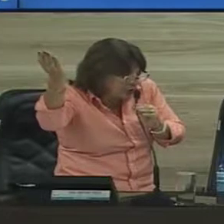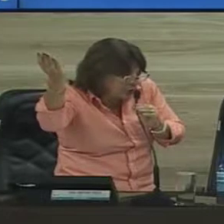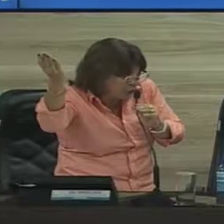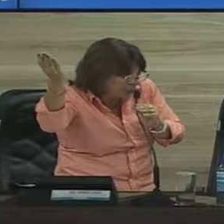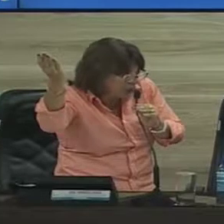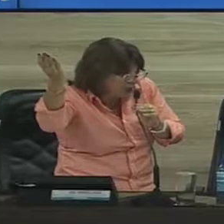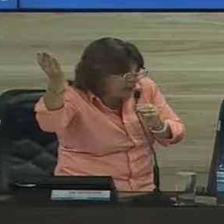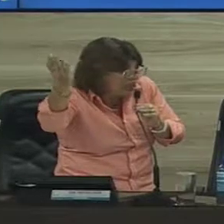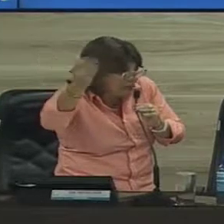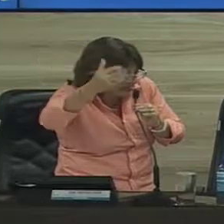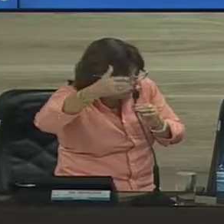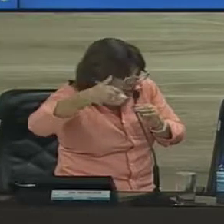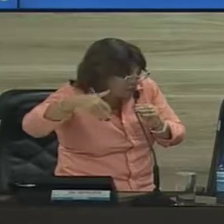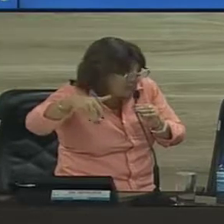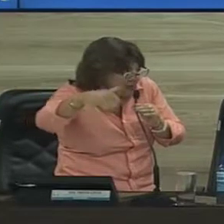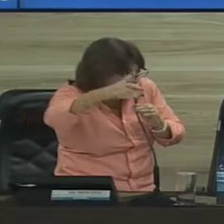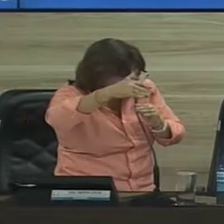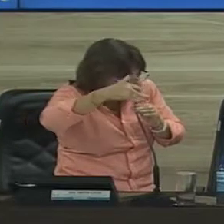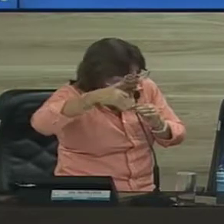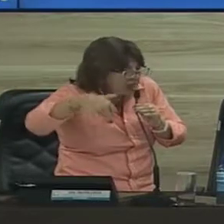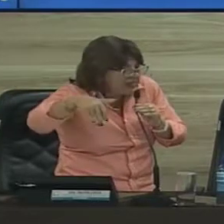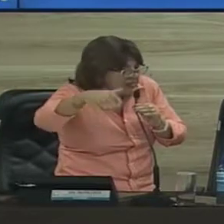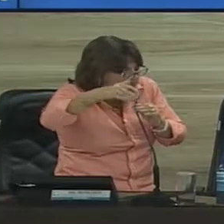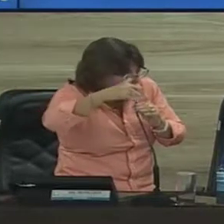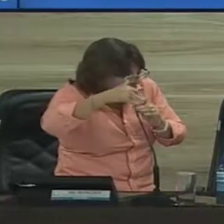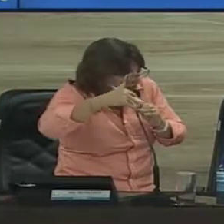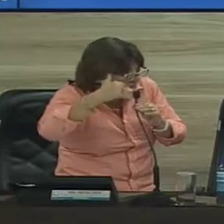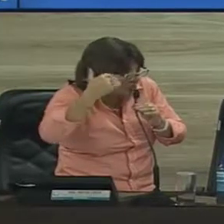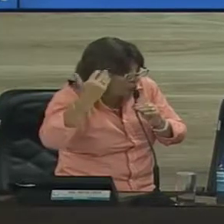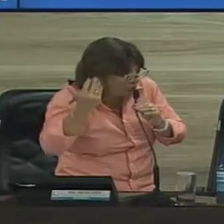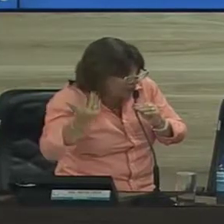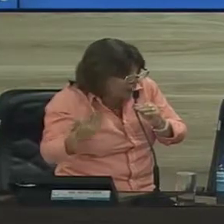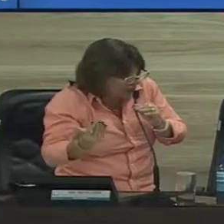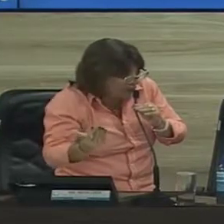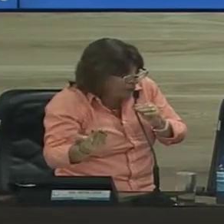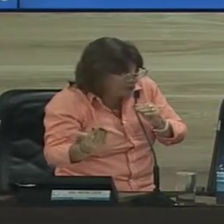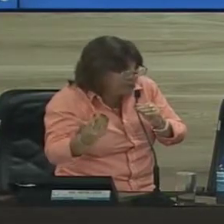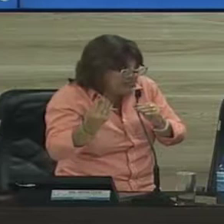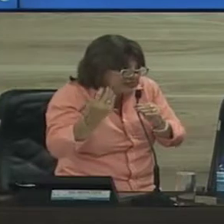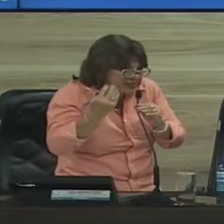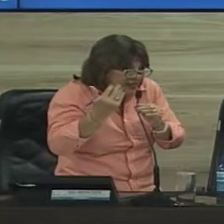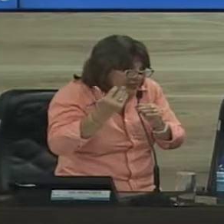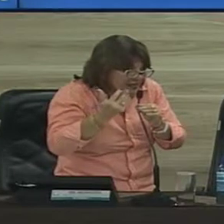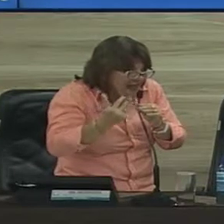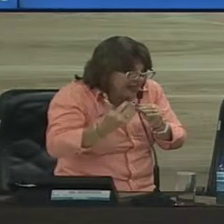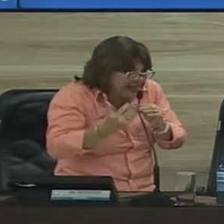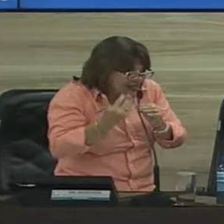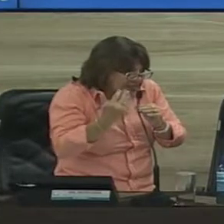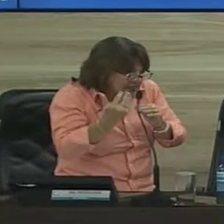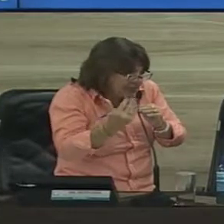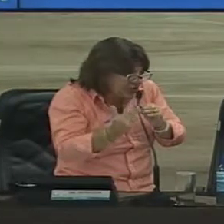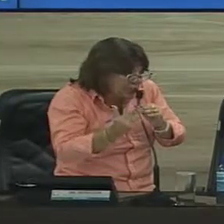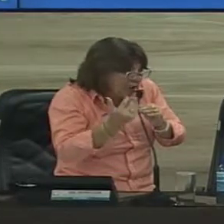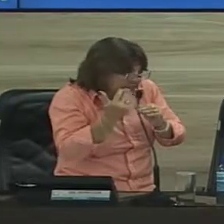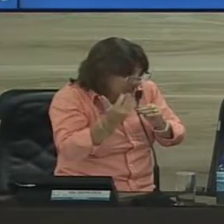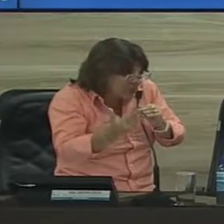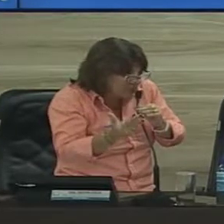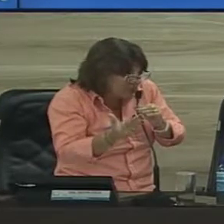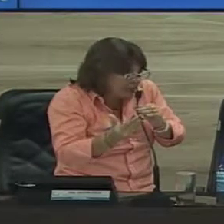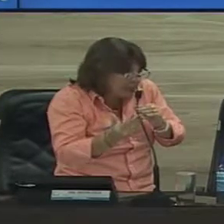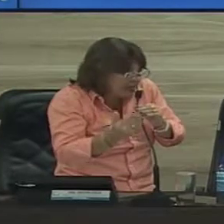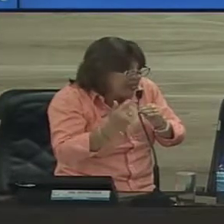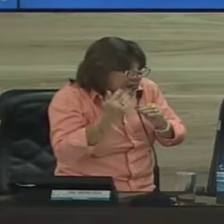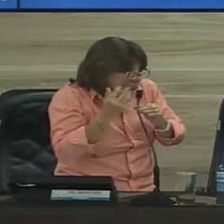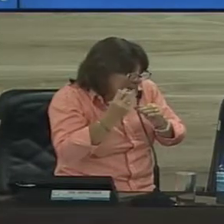aqui do Enxuto, né? Apesar que nós sabemos que isso aqui é uma questão do Estado, precisa ter essa questão com a